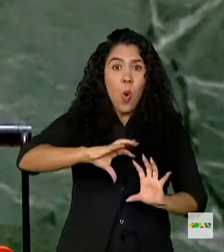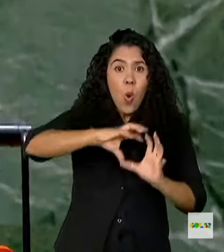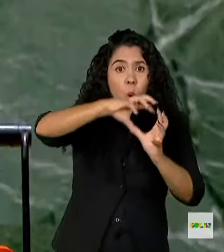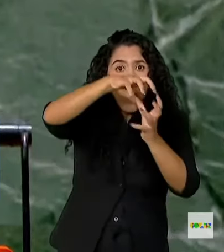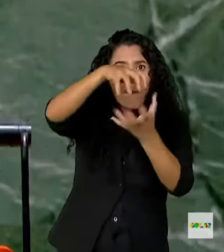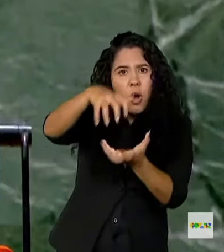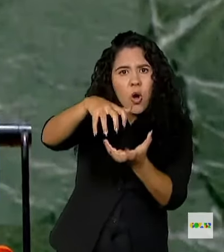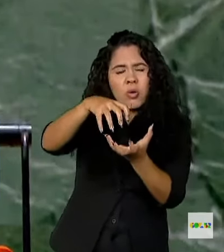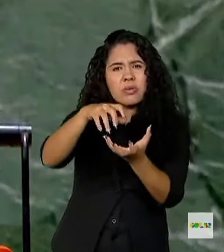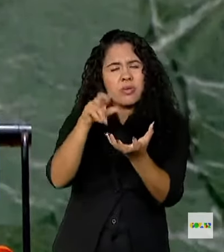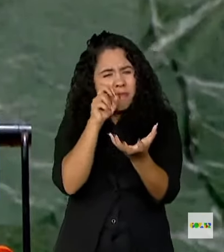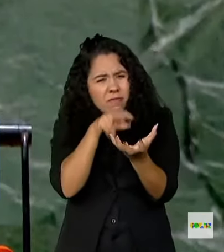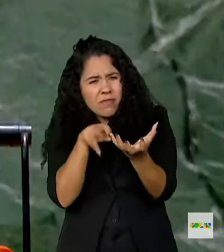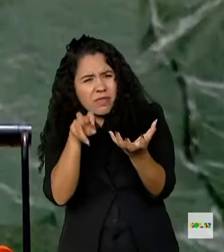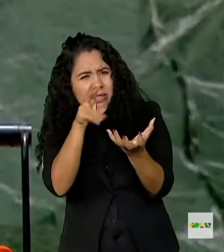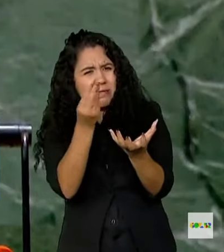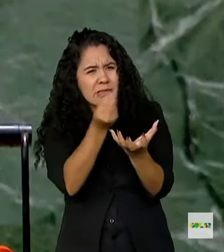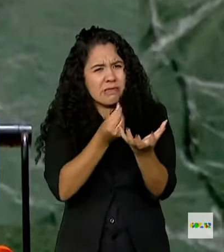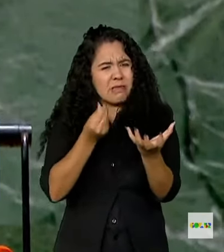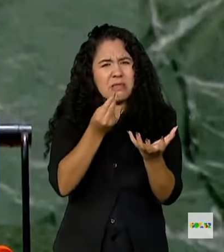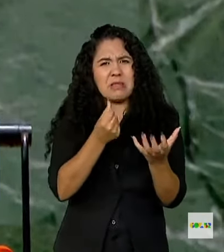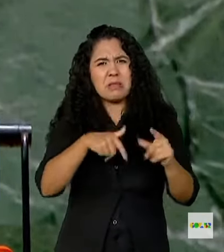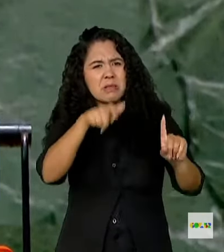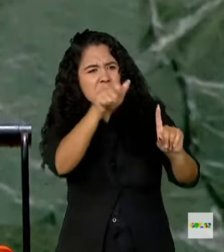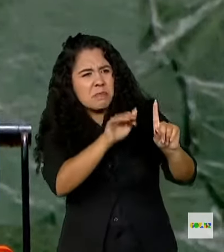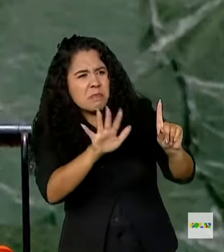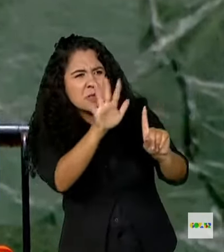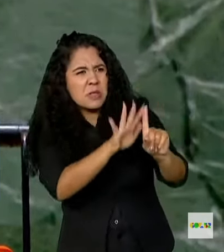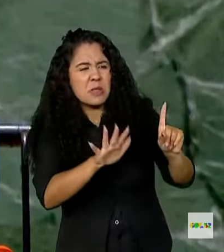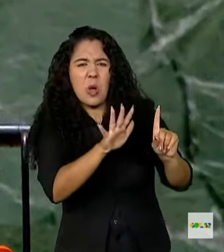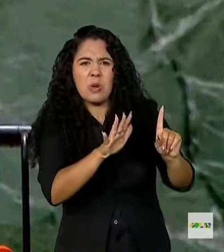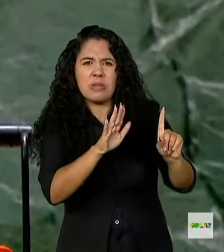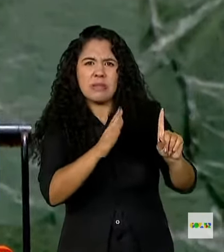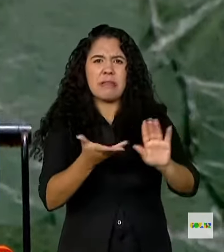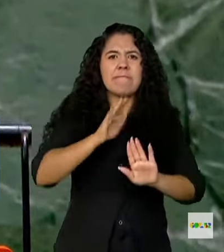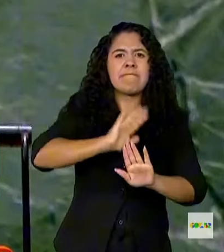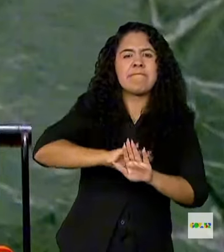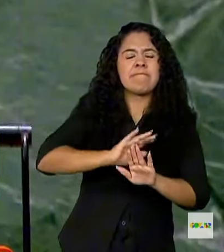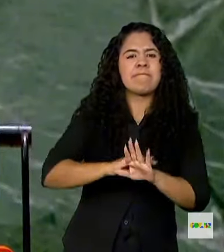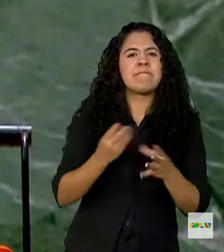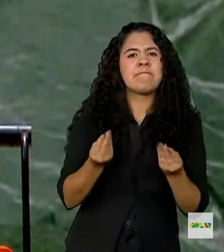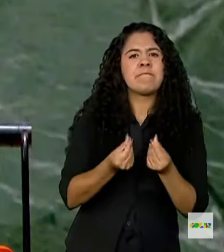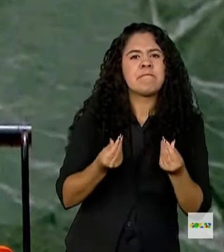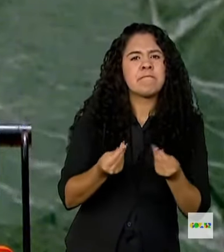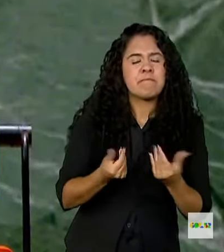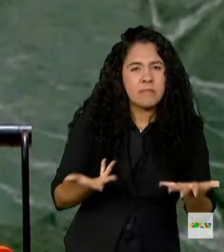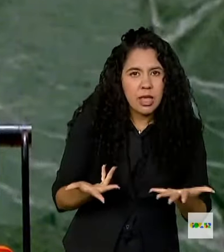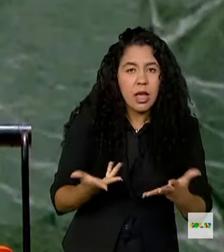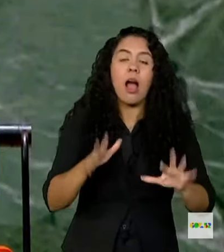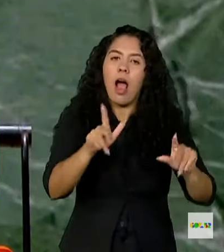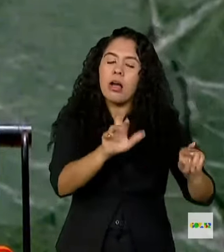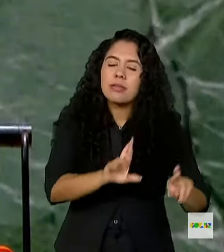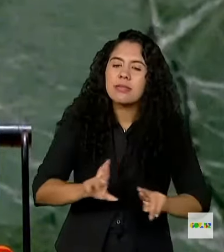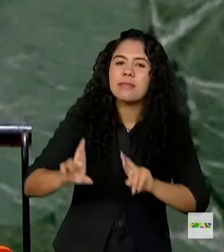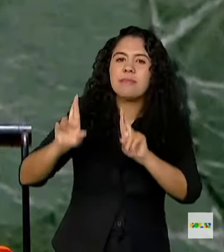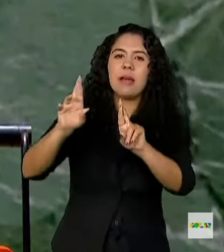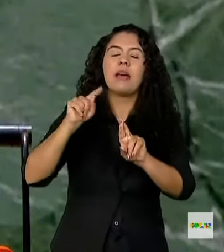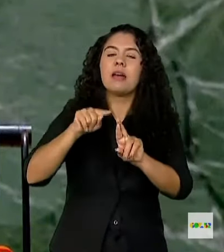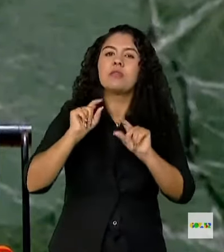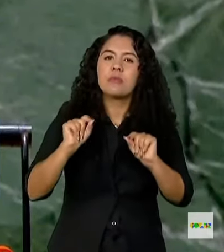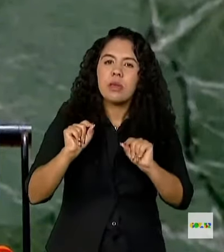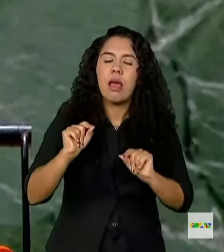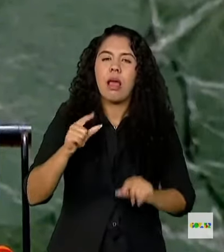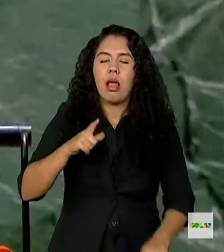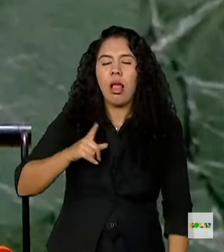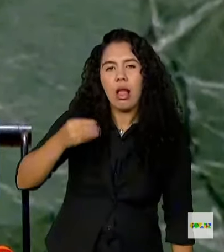sentido recorrer a falsos patriotas e isolacionistas. Tampouco a esperança no recurso a